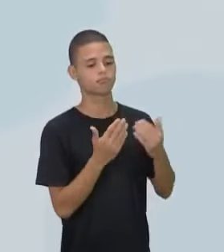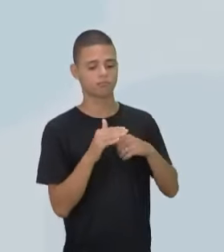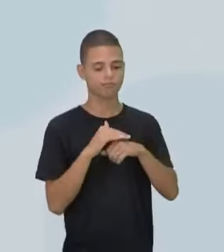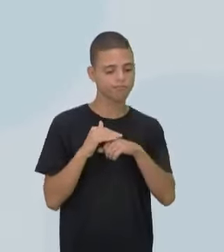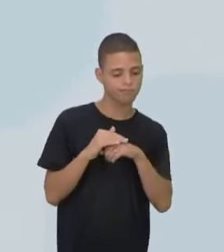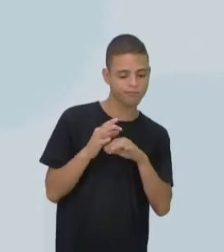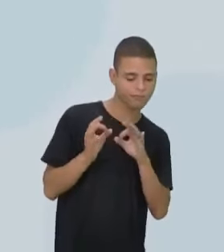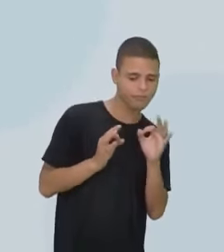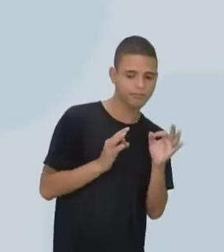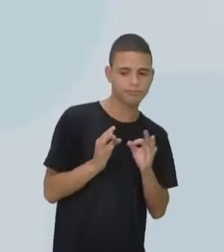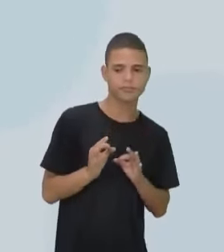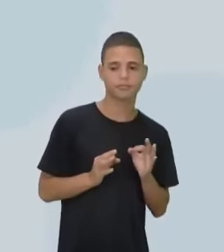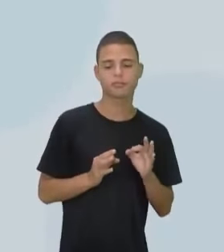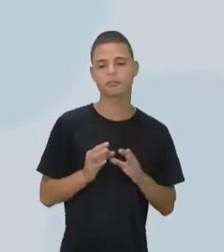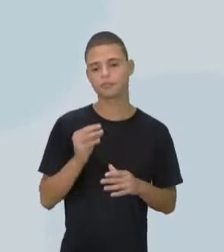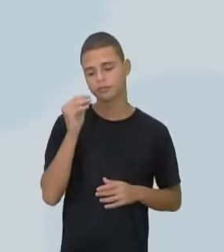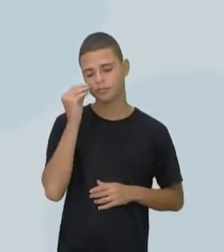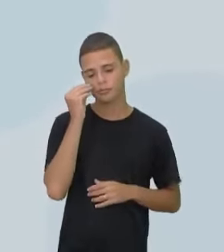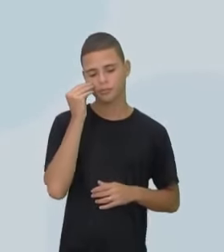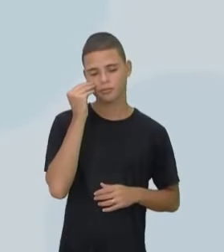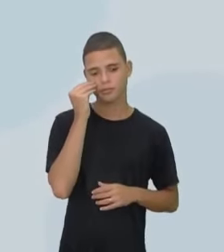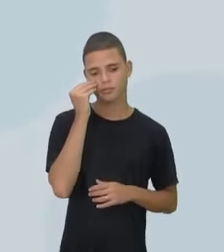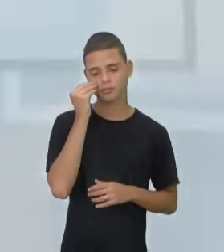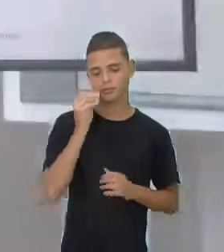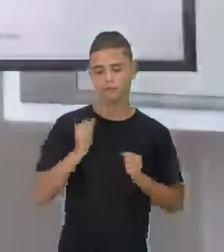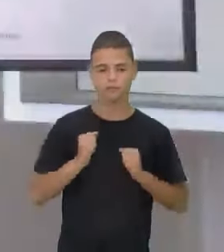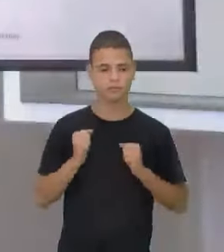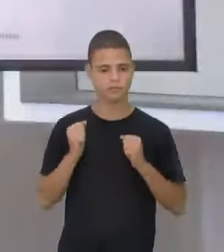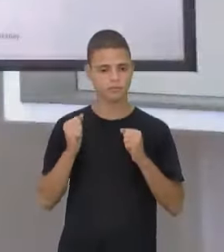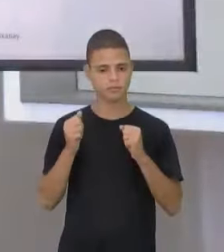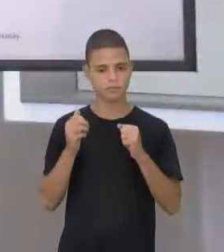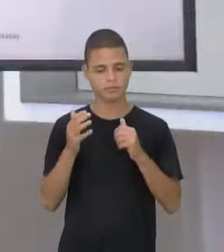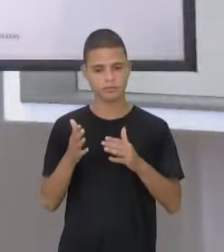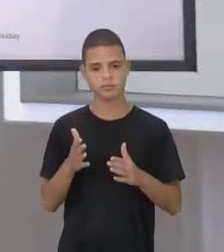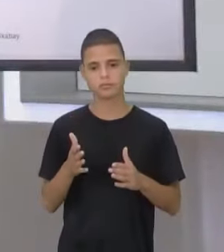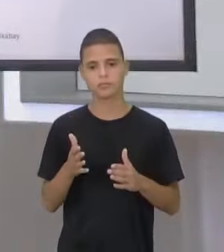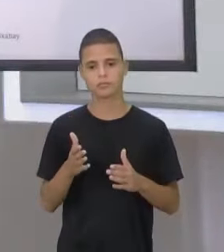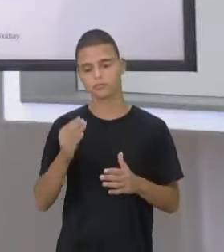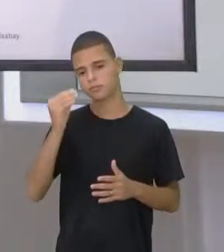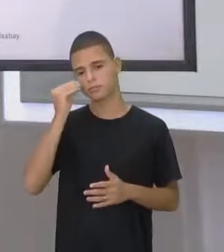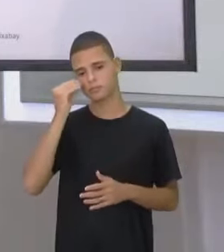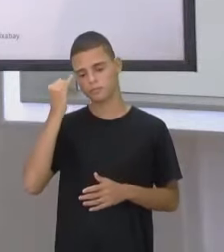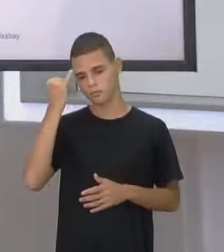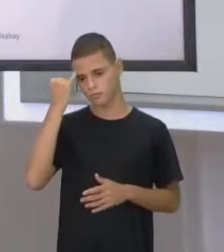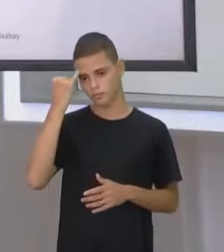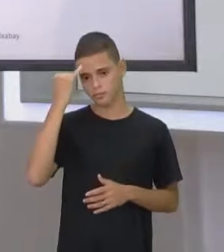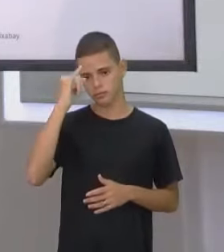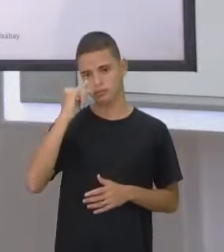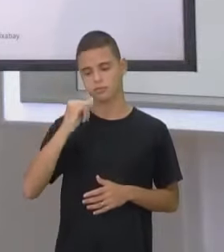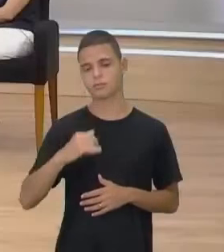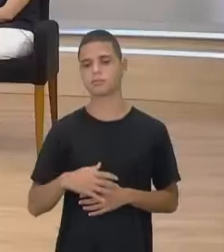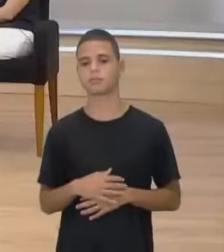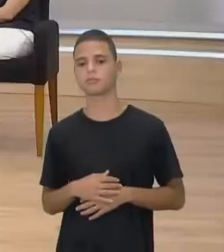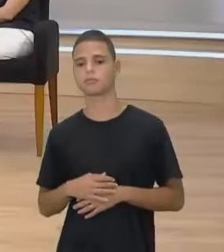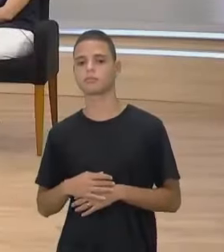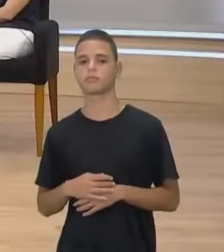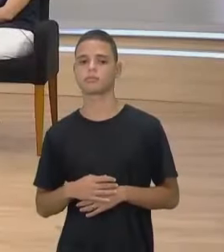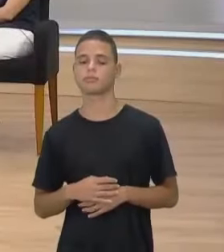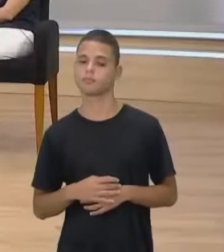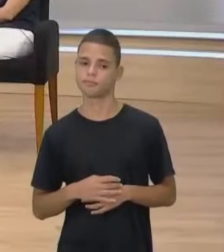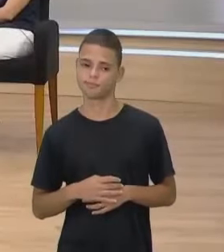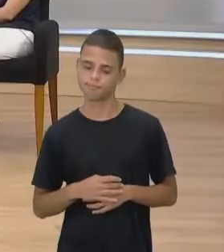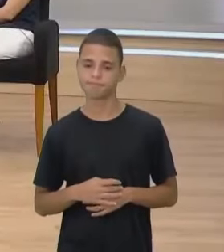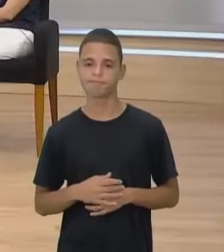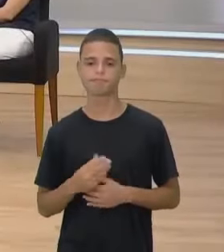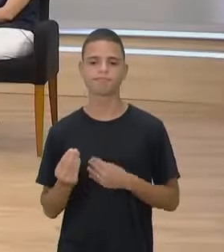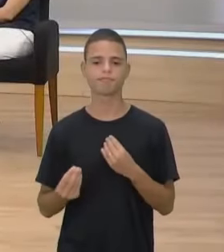de preparação, de mitigação. O nosso curso aqui é prevenção e preparação, né?